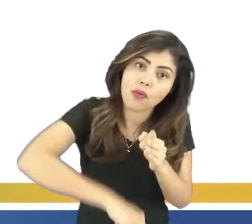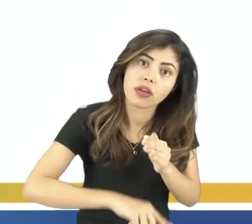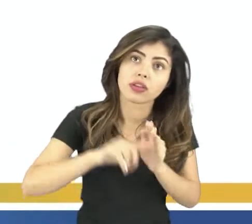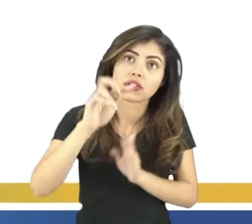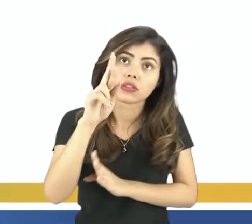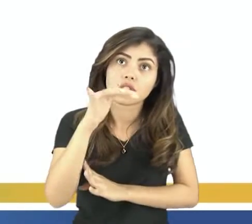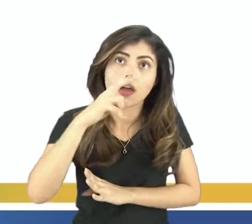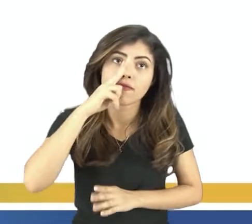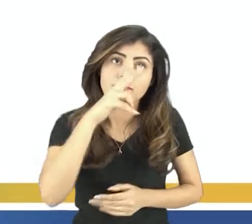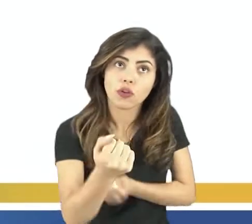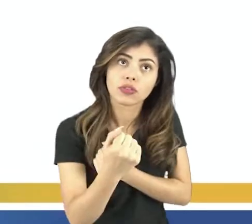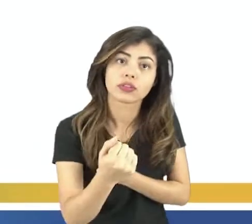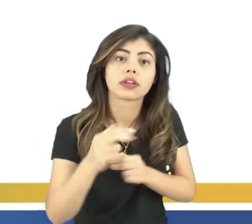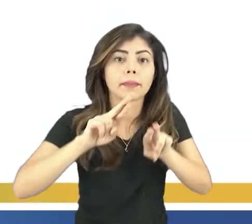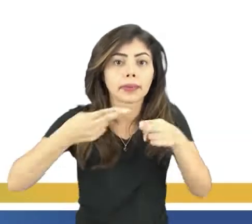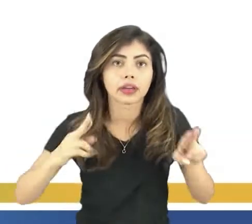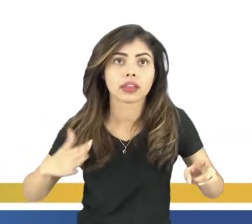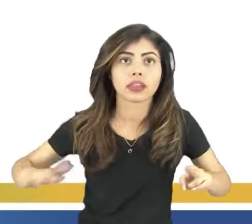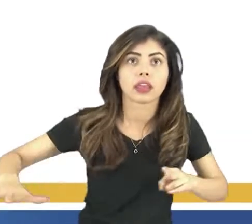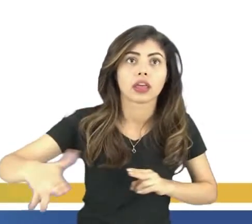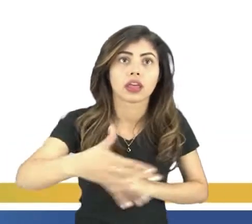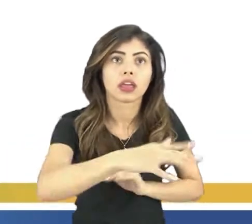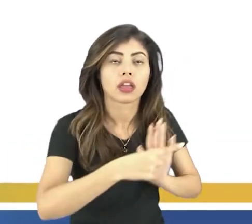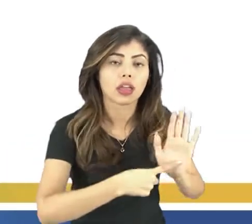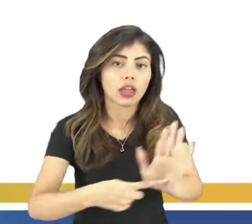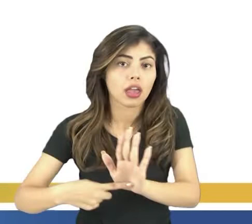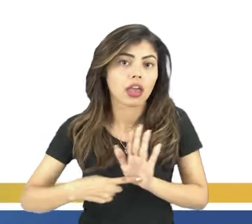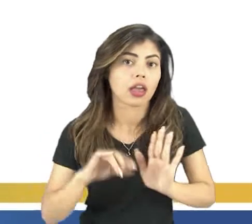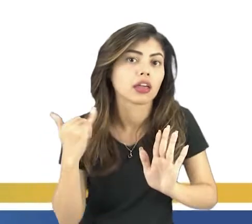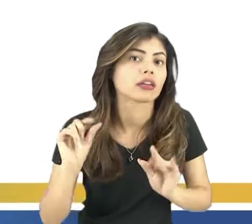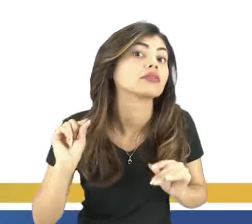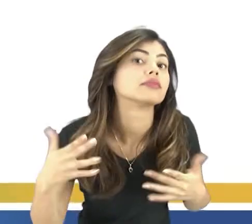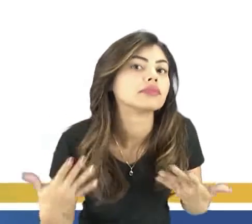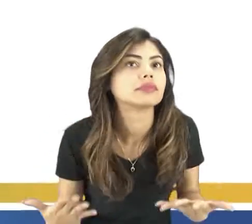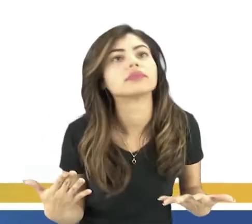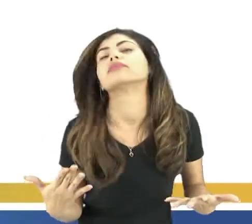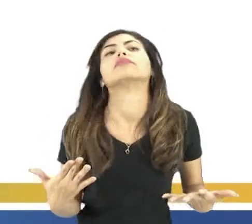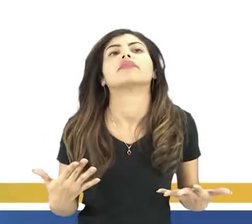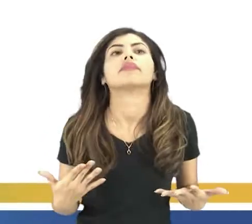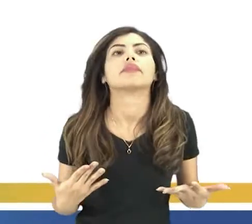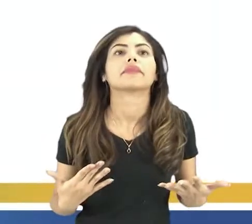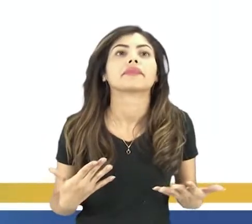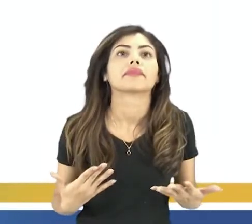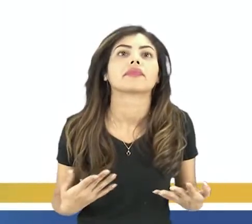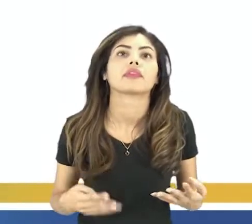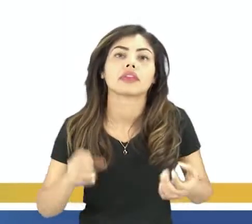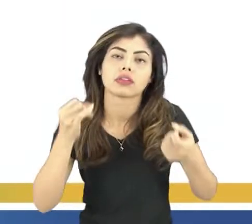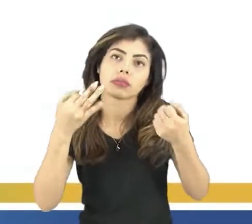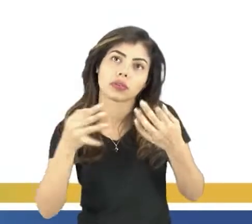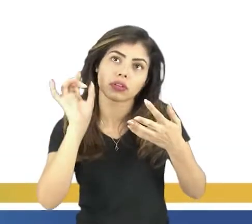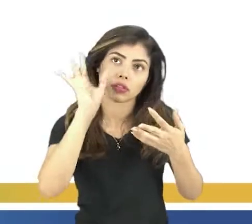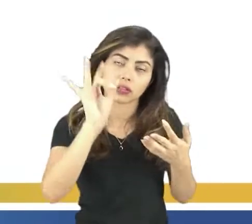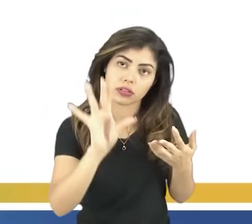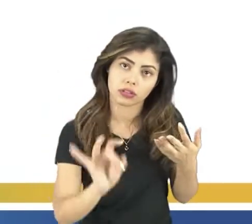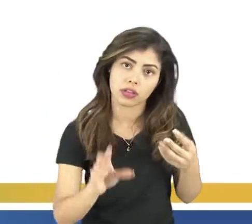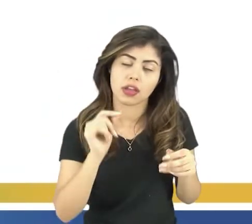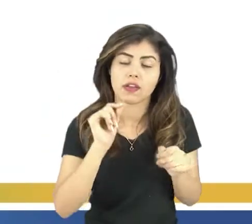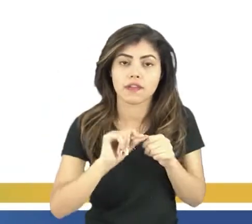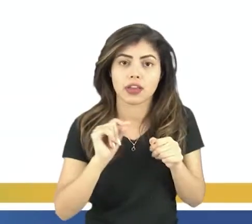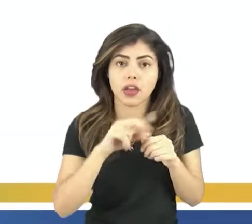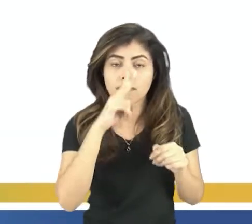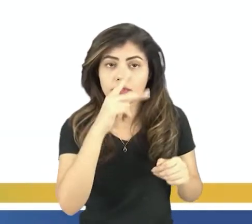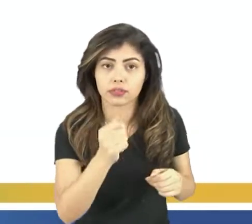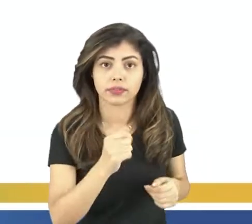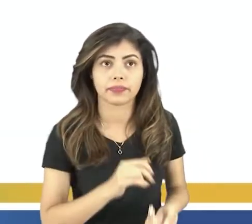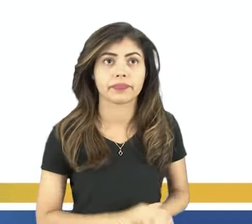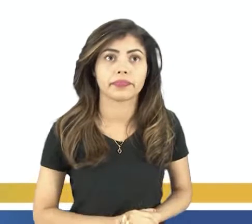força magnética que atua sobre o elétron é. Observe que ele deu todas as grandezas ali e ele quer que a gente calcule a